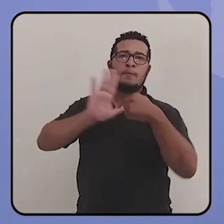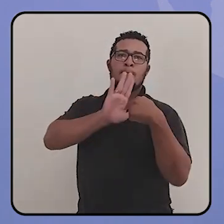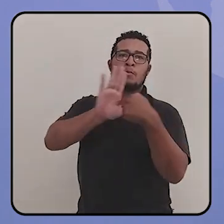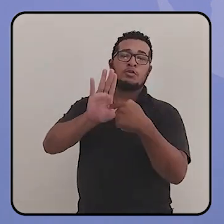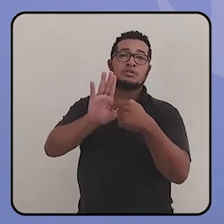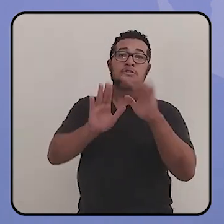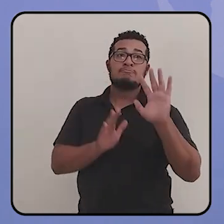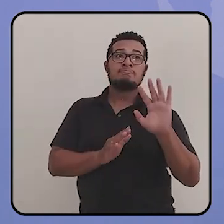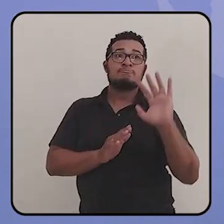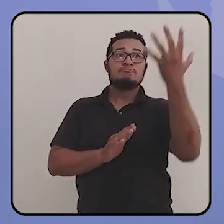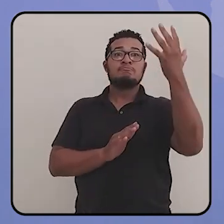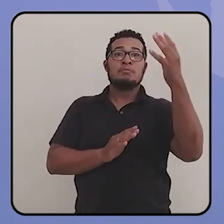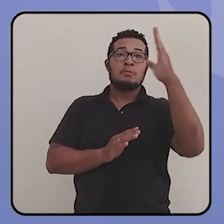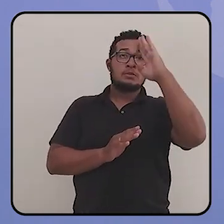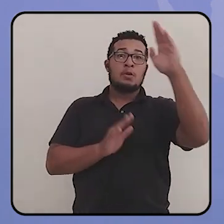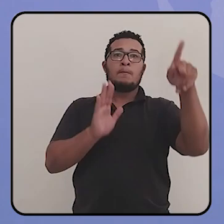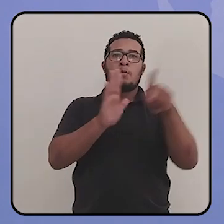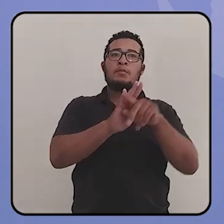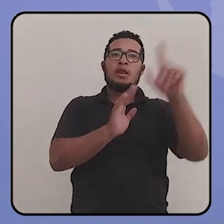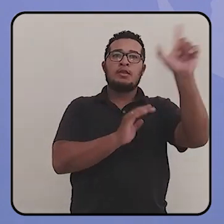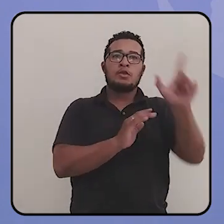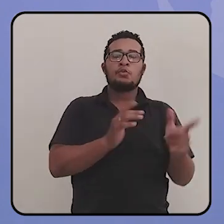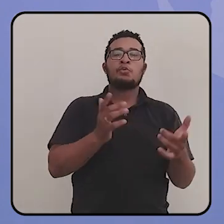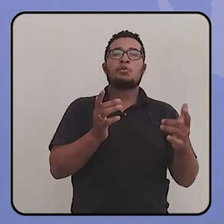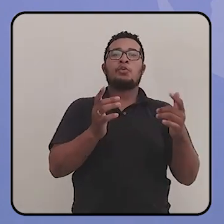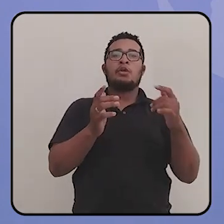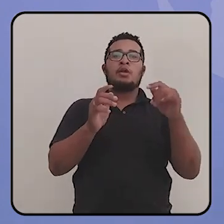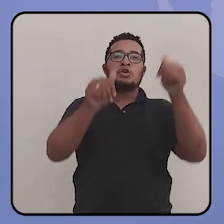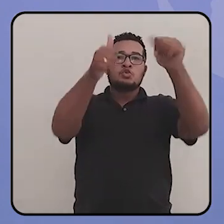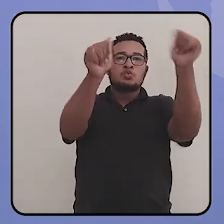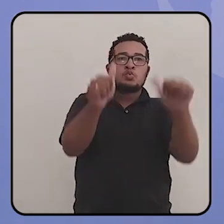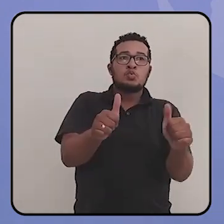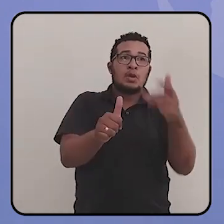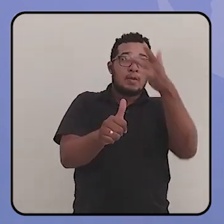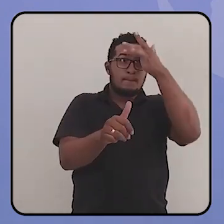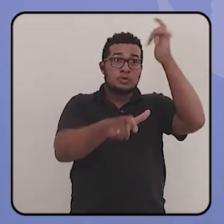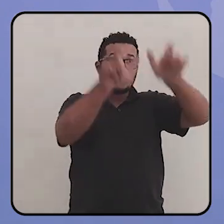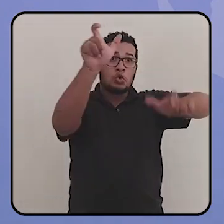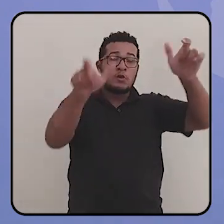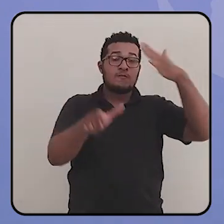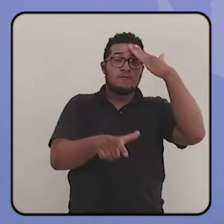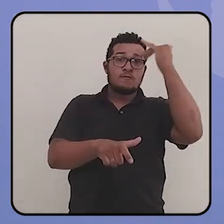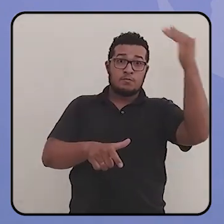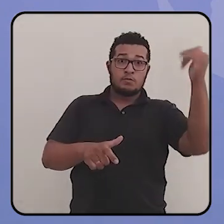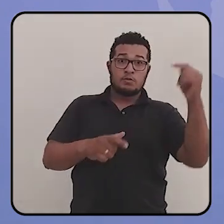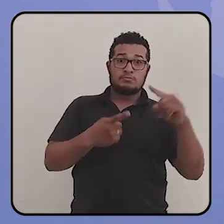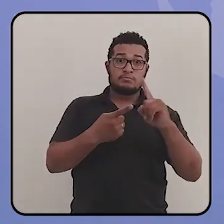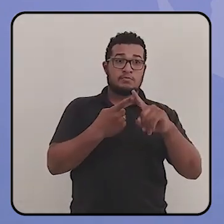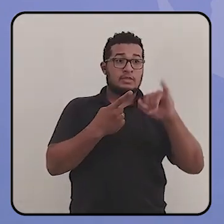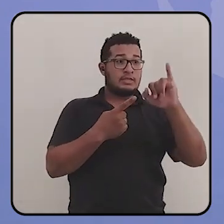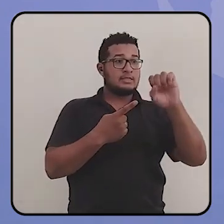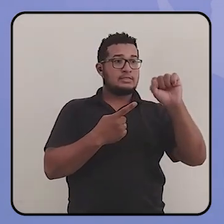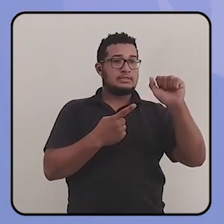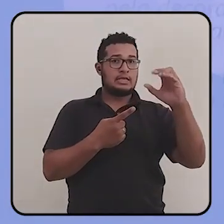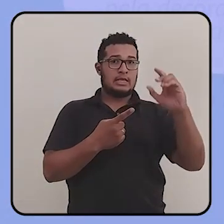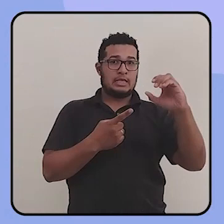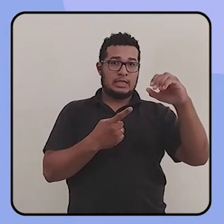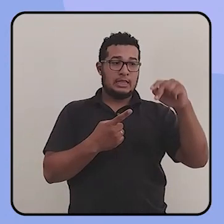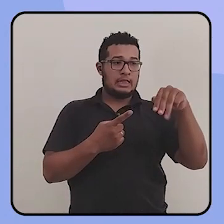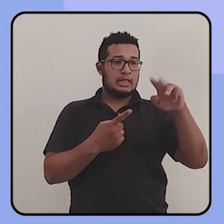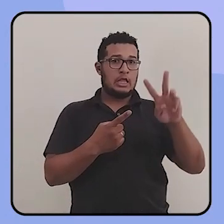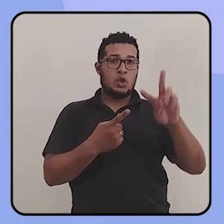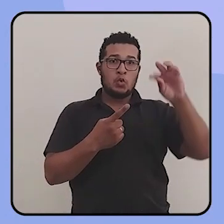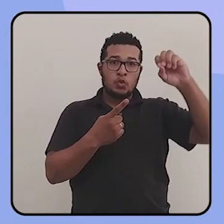estado do Espírito Santo. Bem, a próxima informação que nós iremos visualizar no slide,